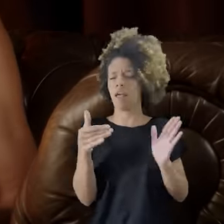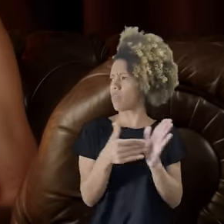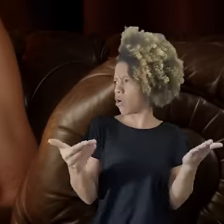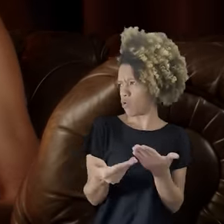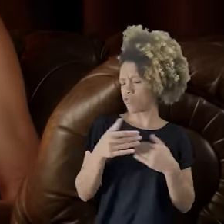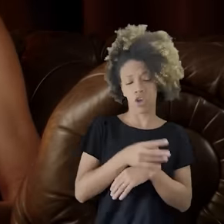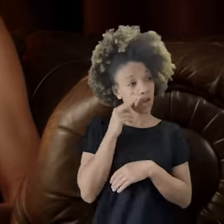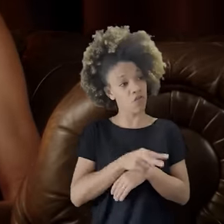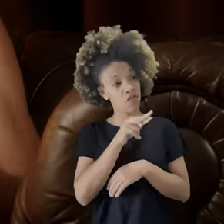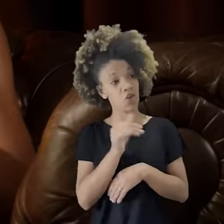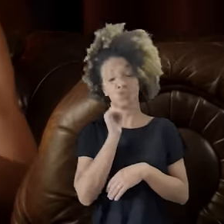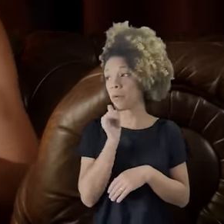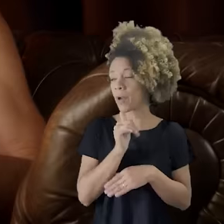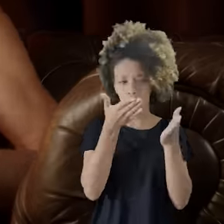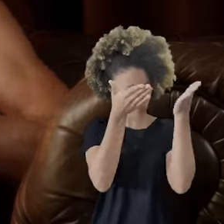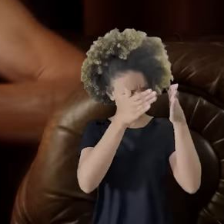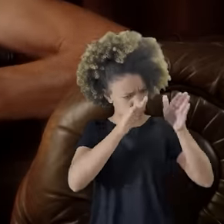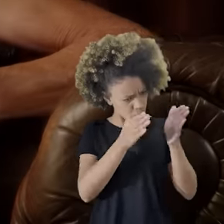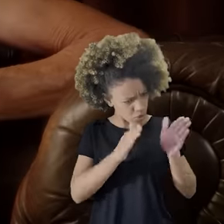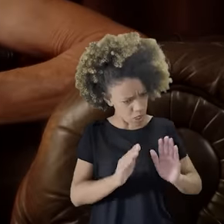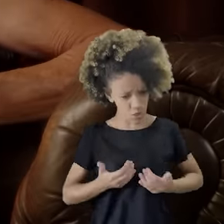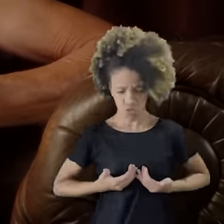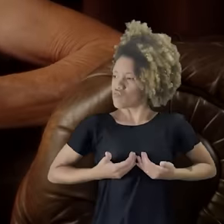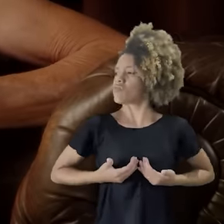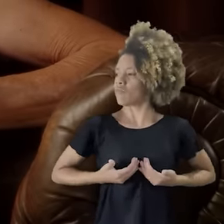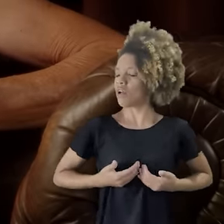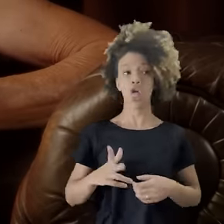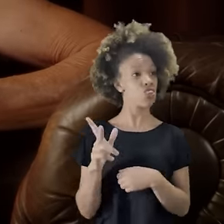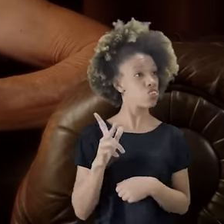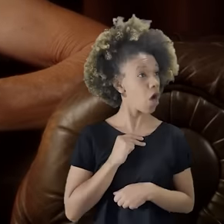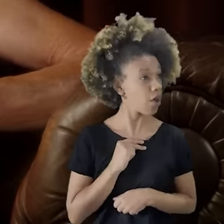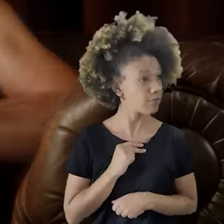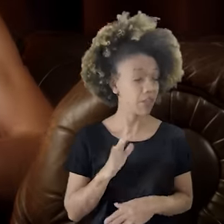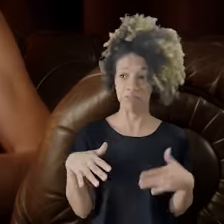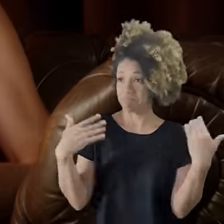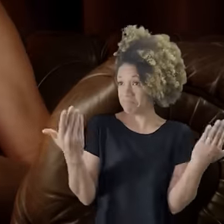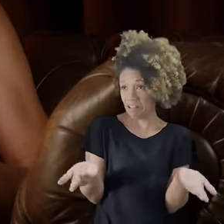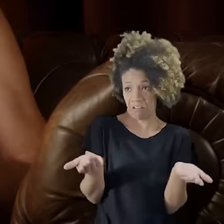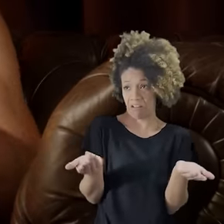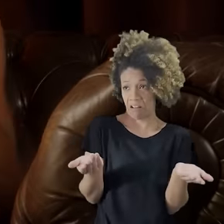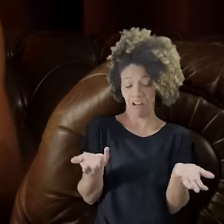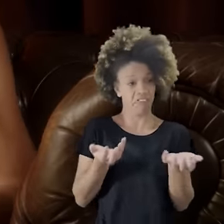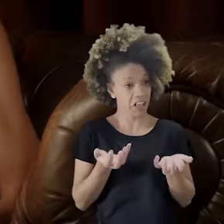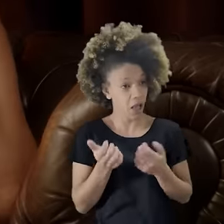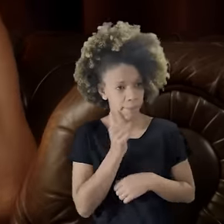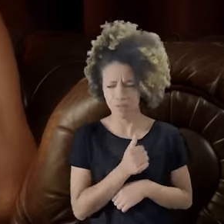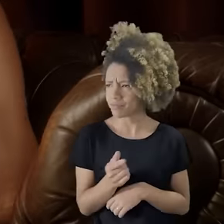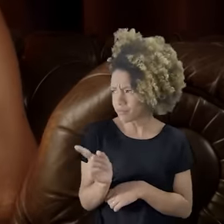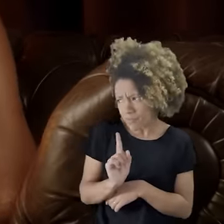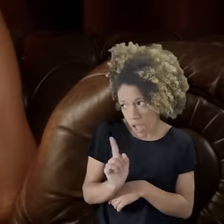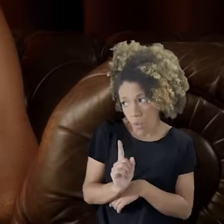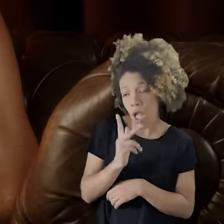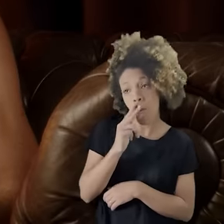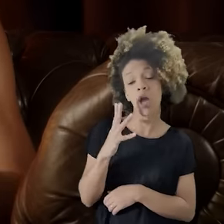até hoje que eu vejo numa mulher é o formato do corpo e o seio a pessoa fala assim Nossa então você quer mulher eu